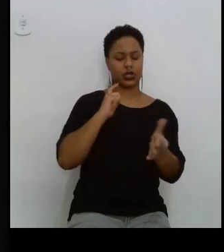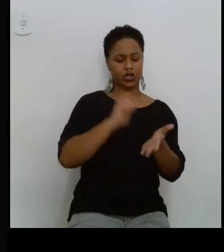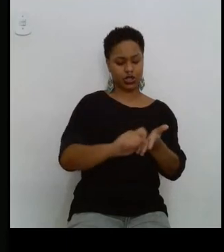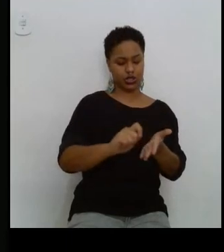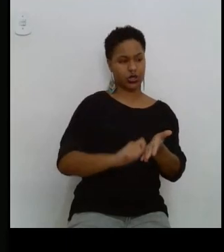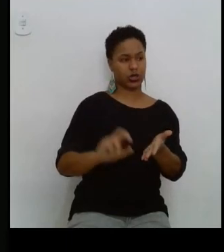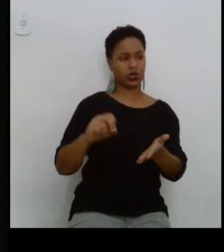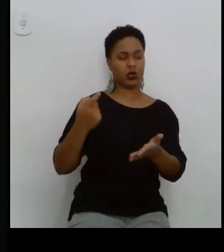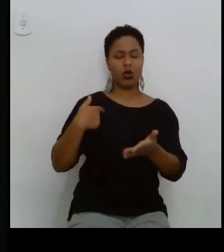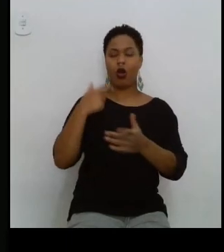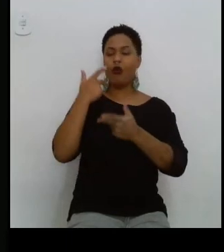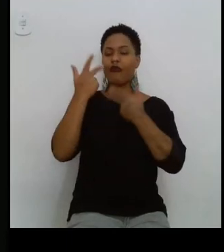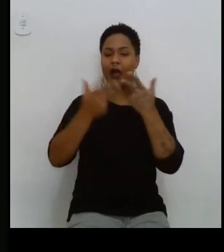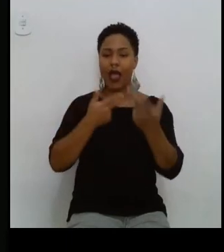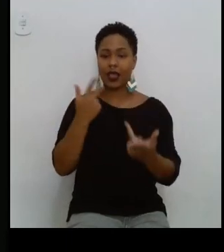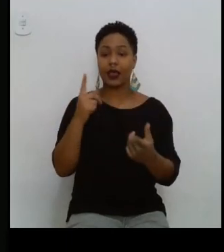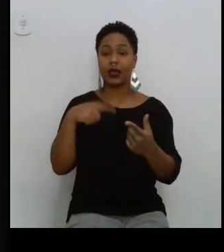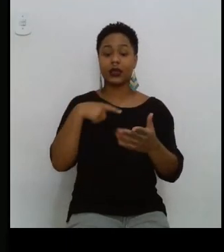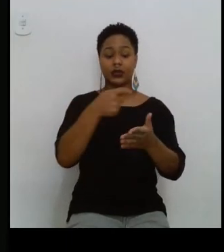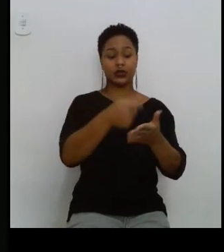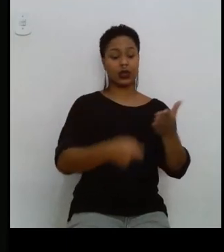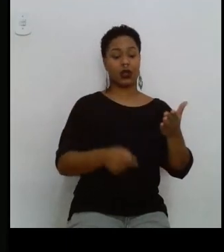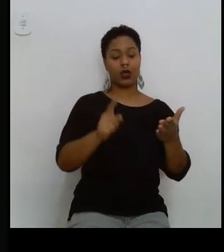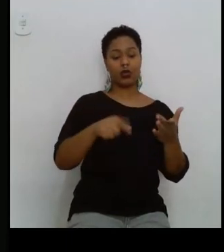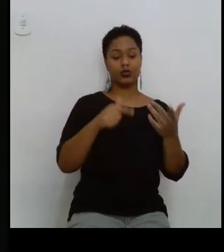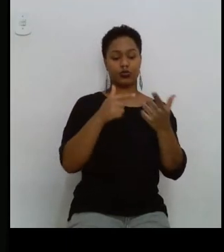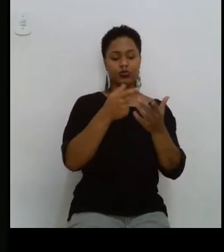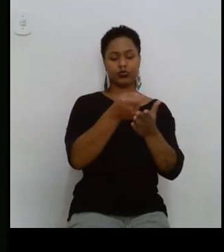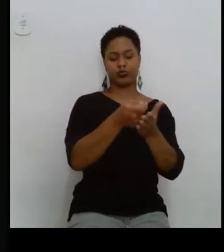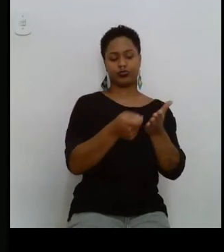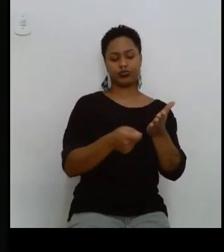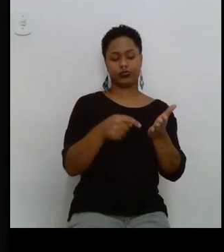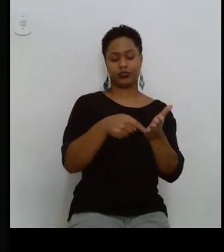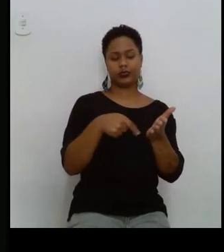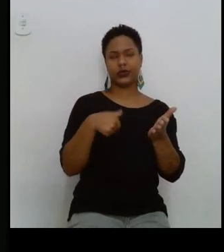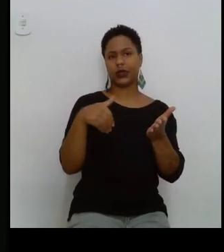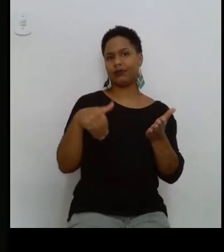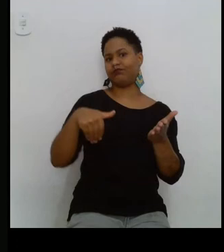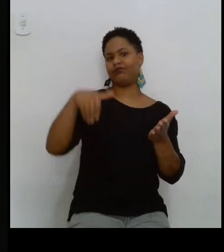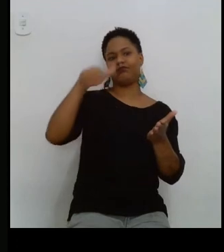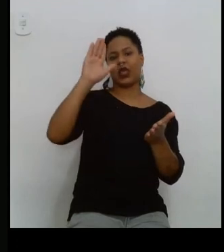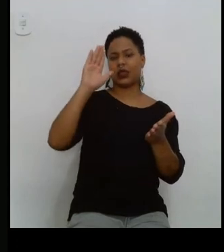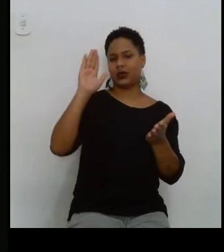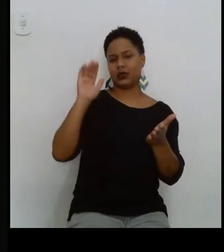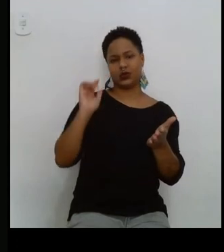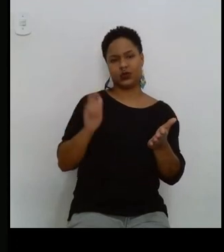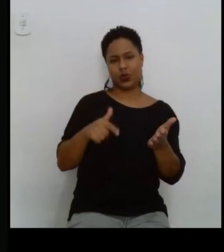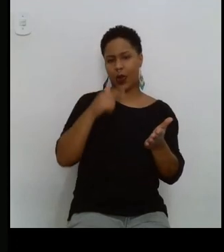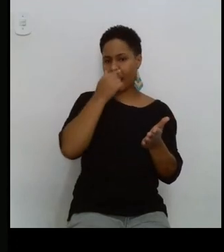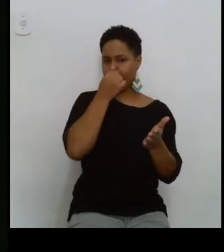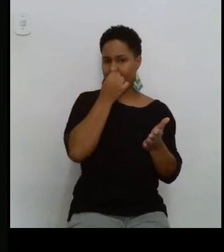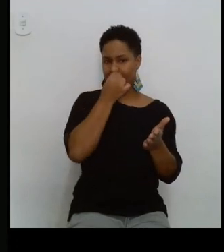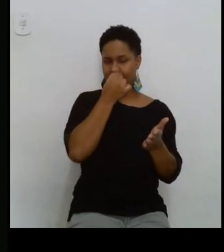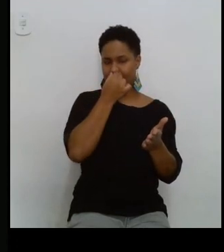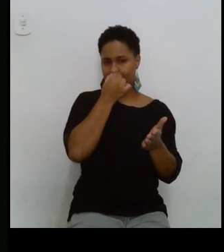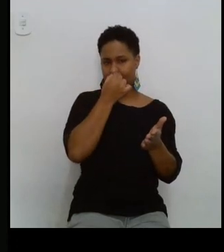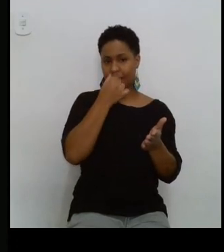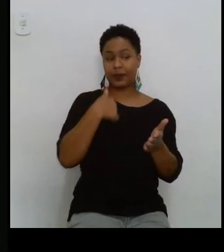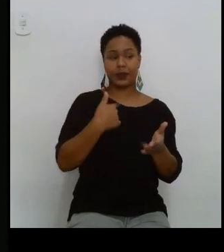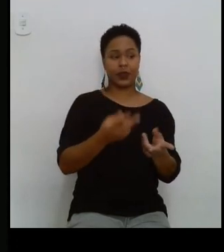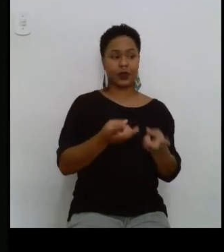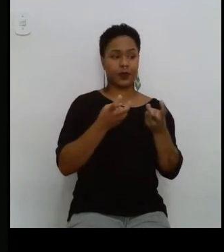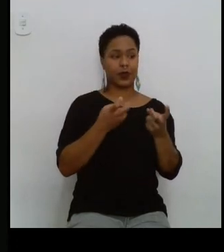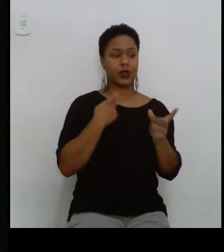entendido que a linguagem que a terceira idade está está no Campo Maior Que isso né e eu tenho descoberto isso também